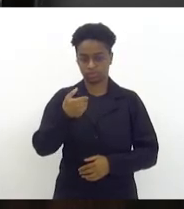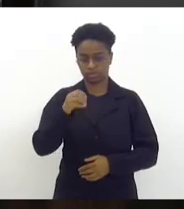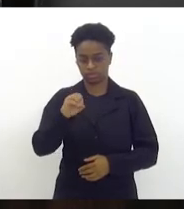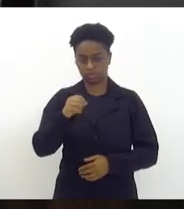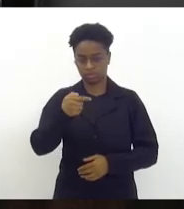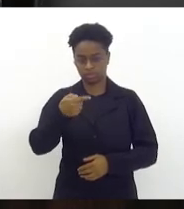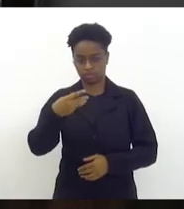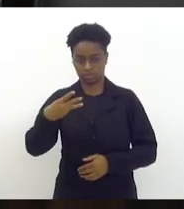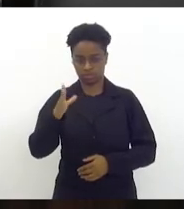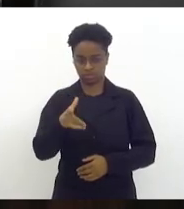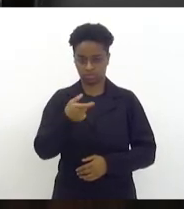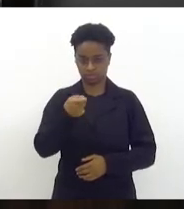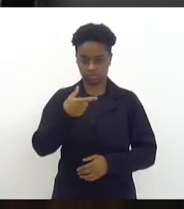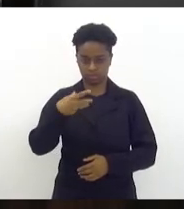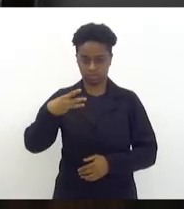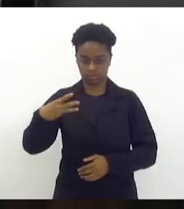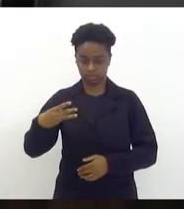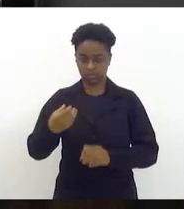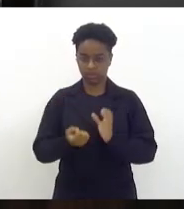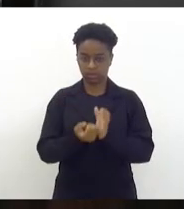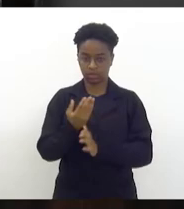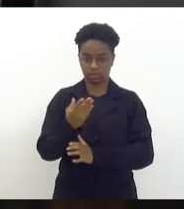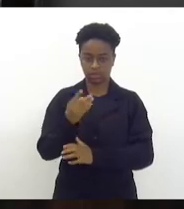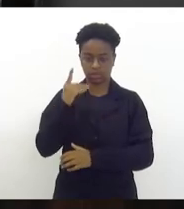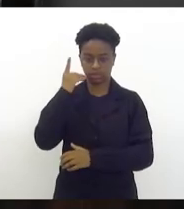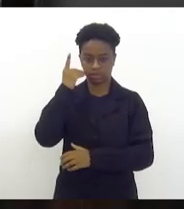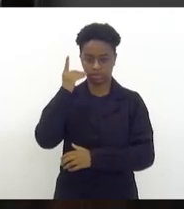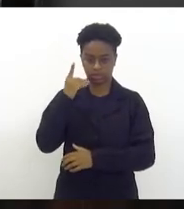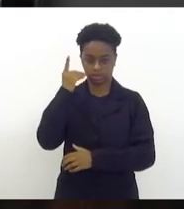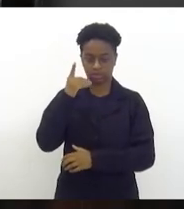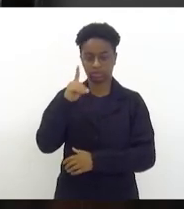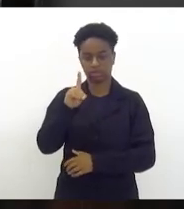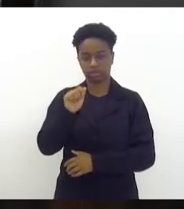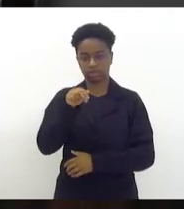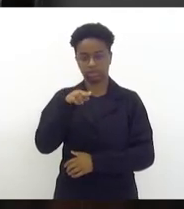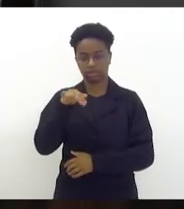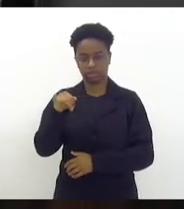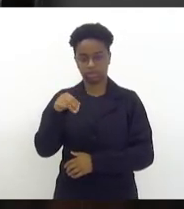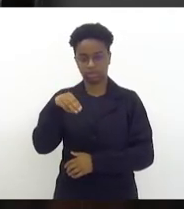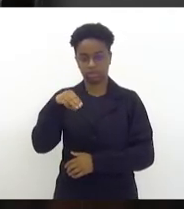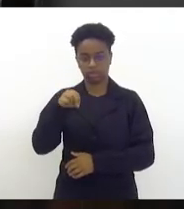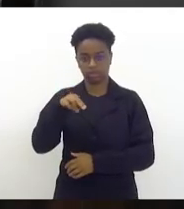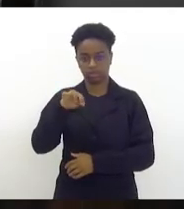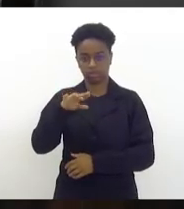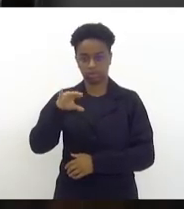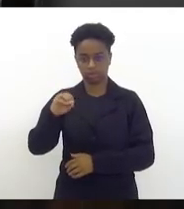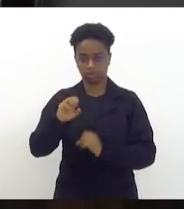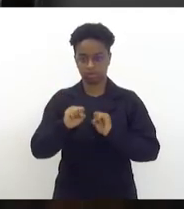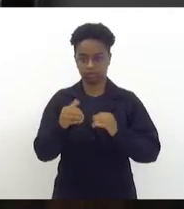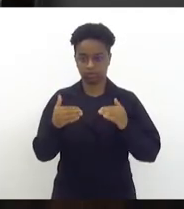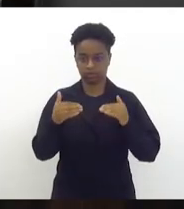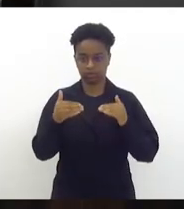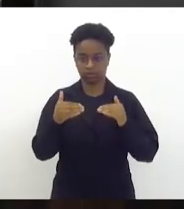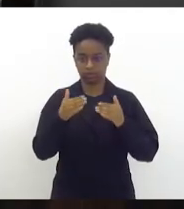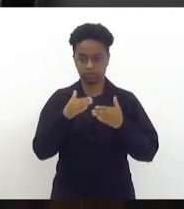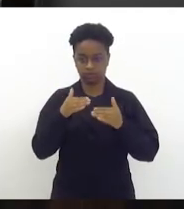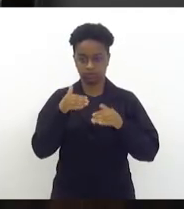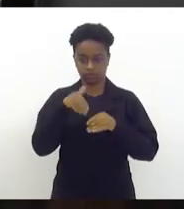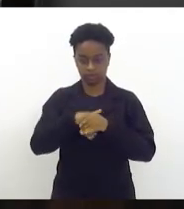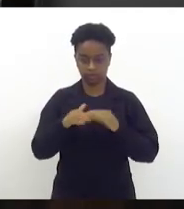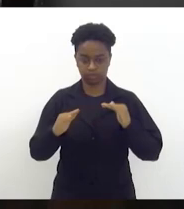1073 de 2023, de autoria da Dani Monteiro. Em votação.